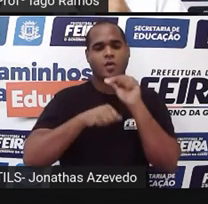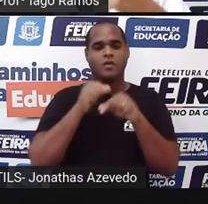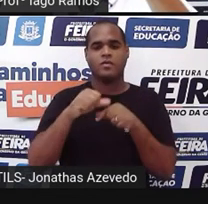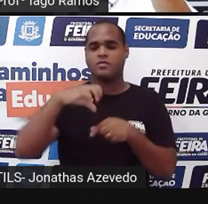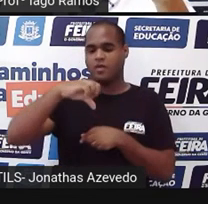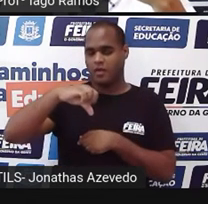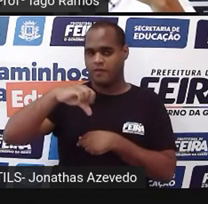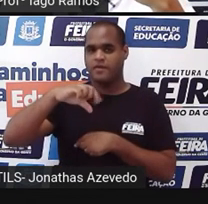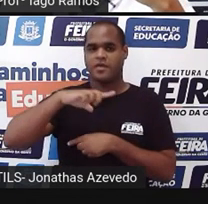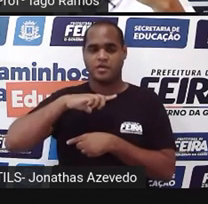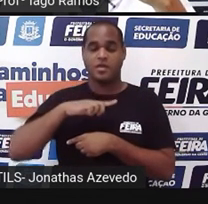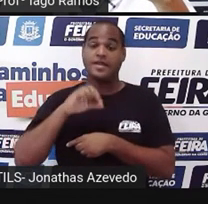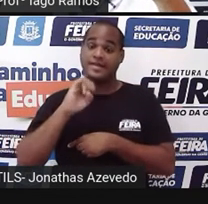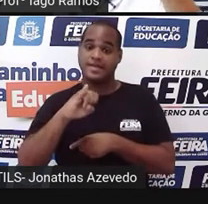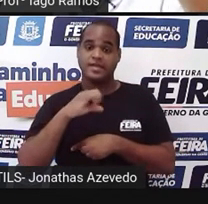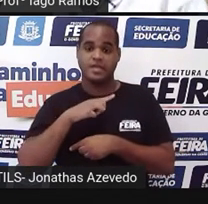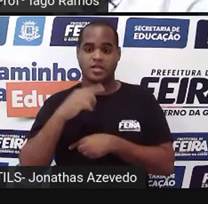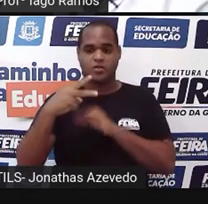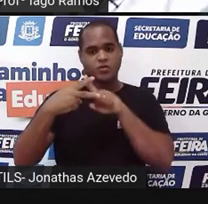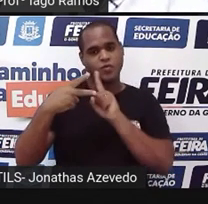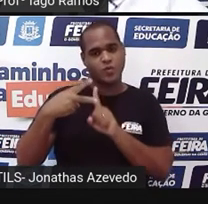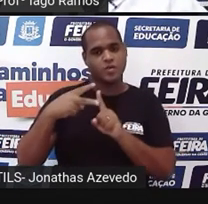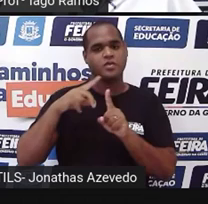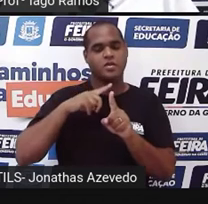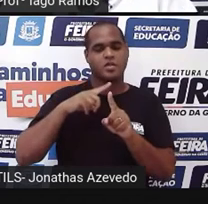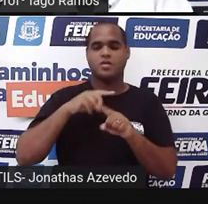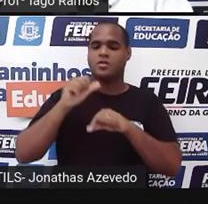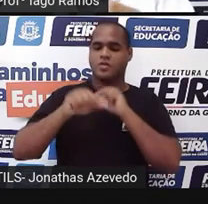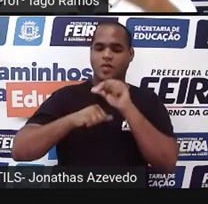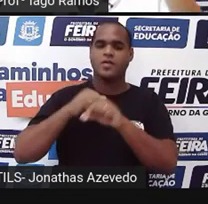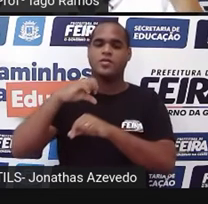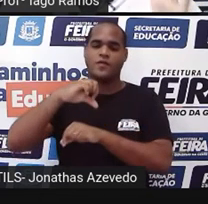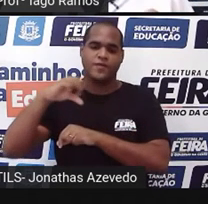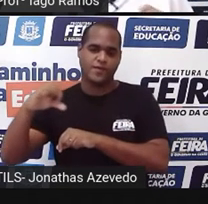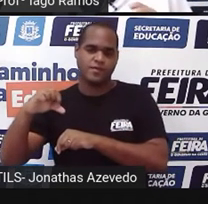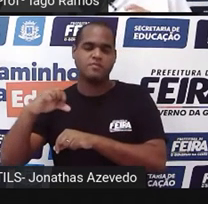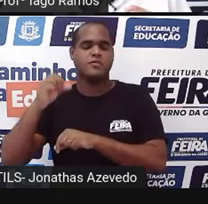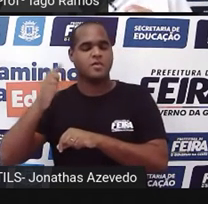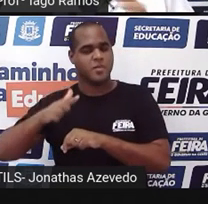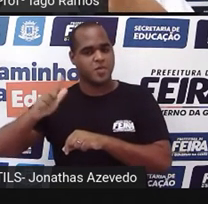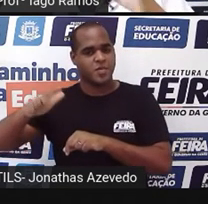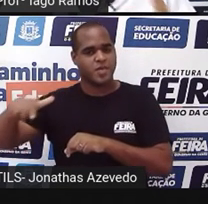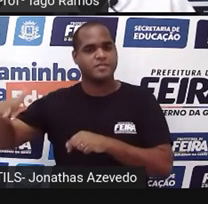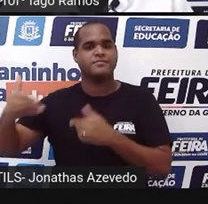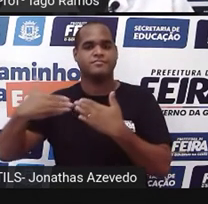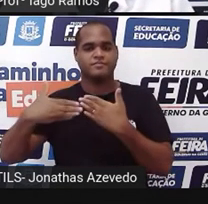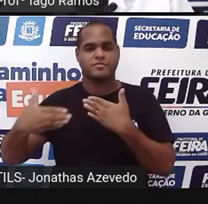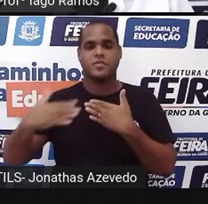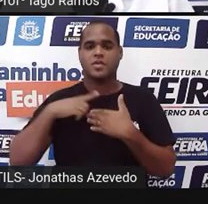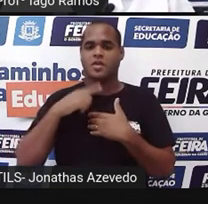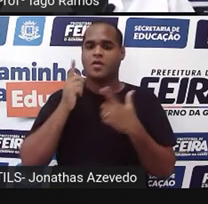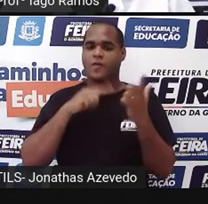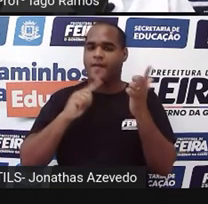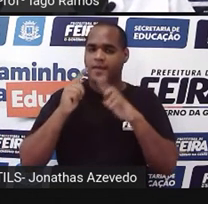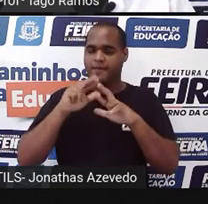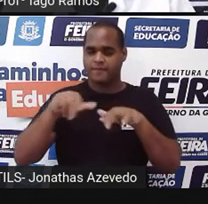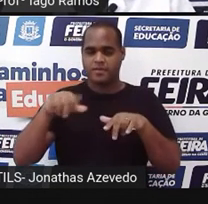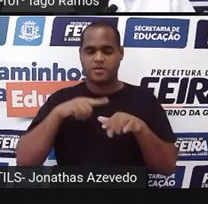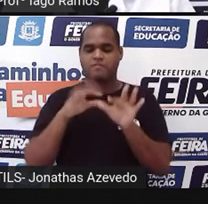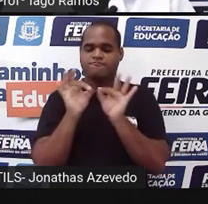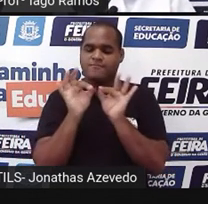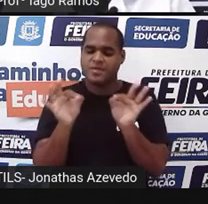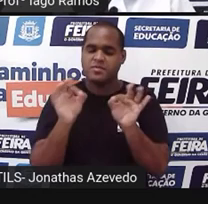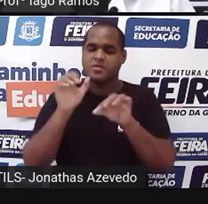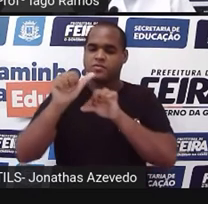coloco 19 ser dois algarismos no período lá embaixo eu coloco dois nomes e assim vai o máximo que eu consigo fazer a